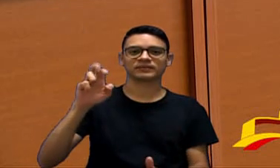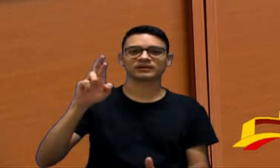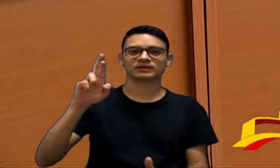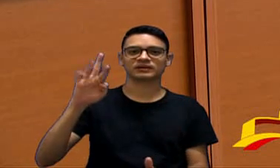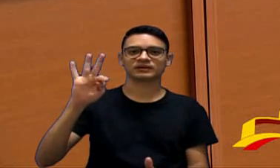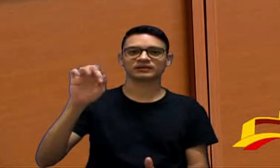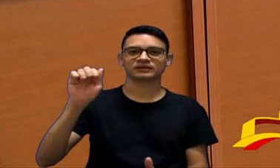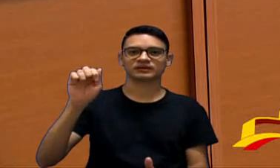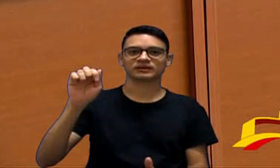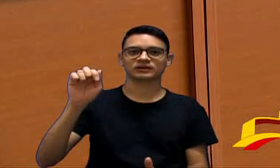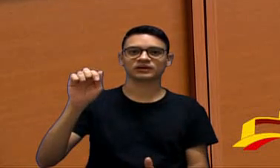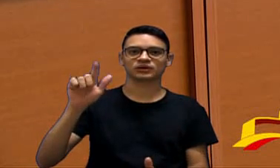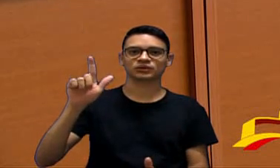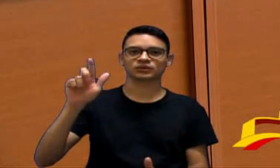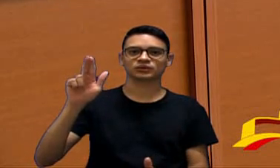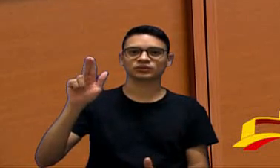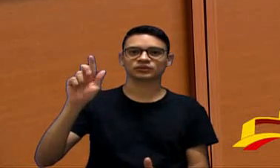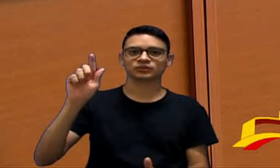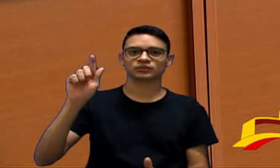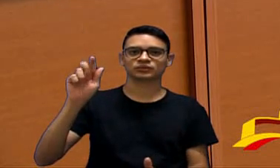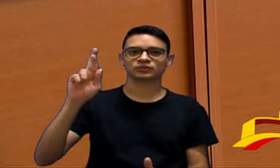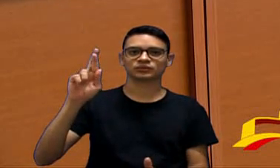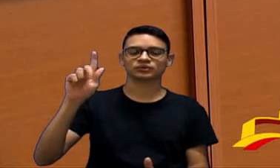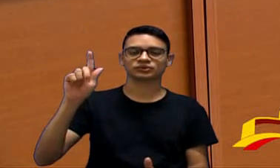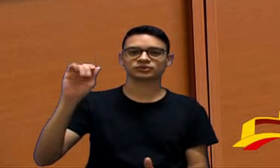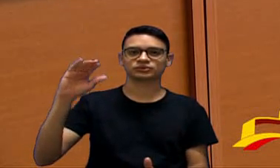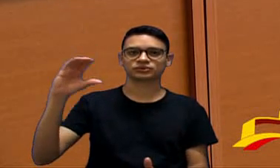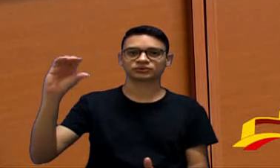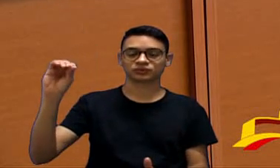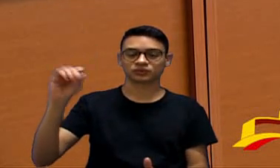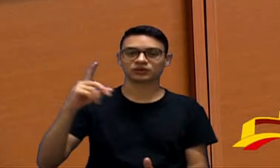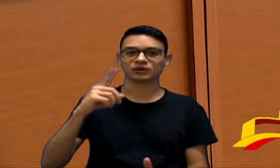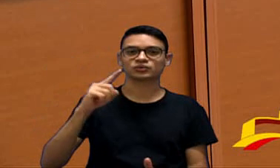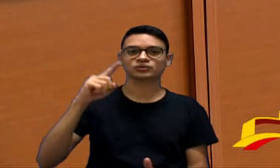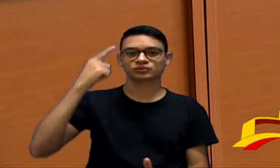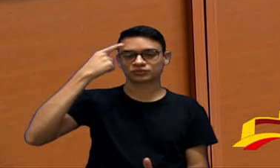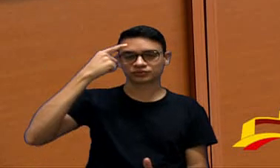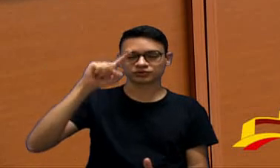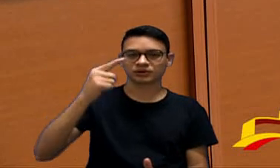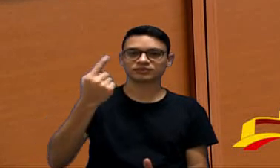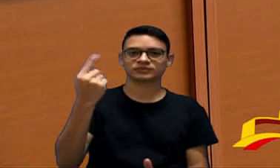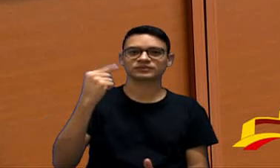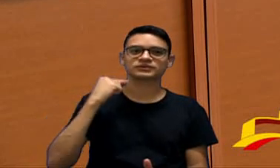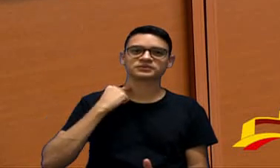pela comemoração do Dia do Trabalhador e Trabalhadora, realizado no dia 1º